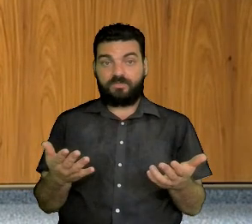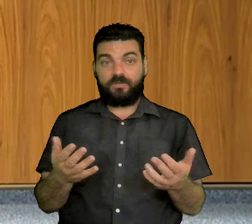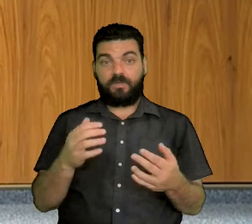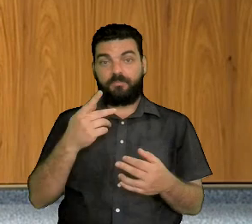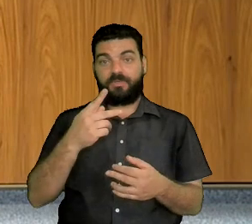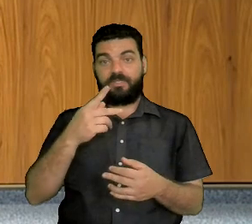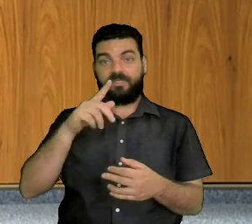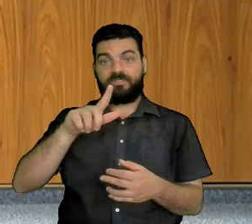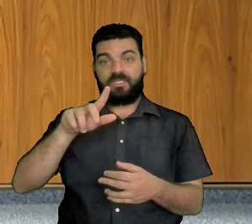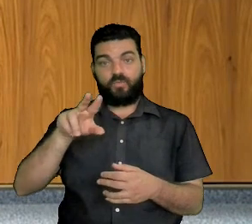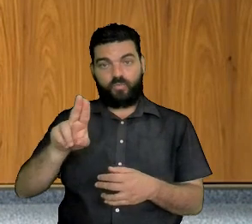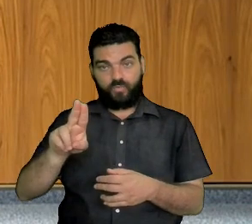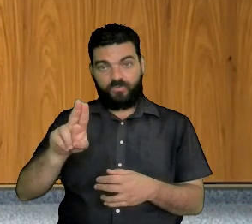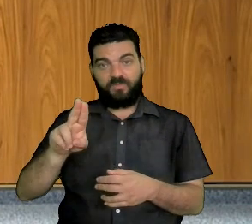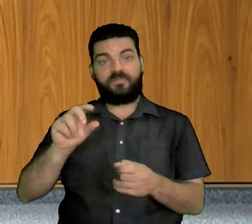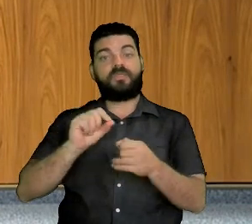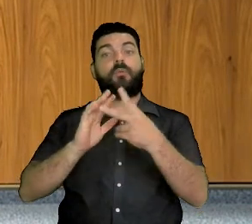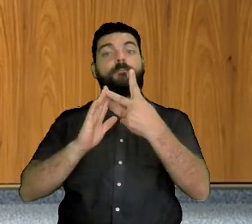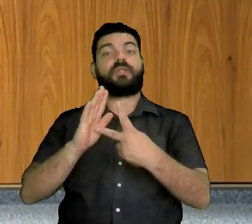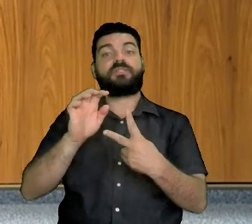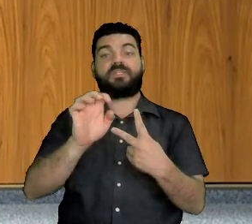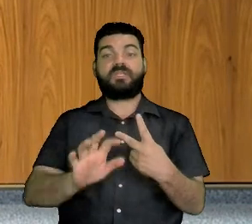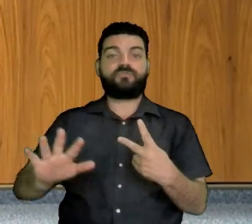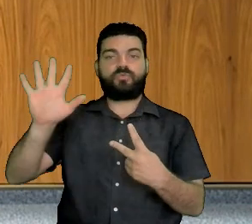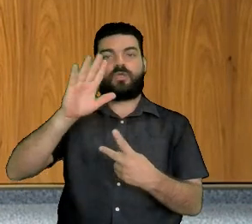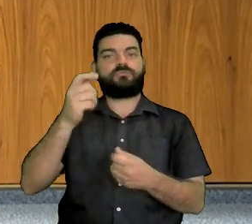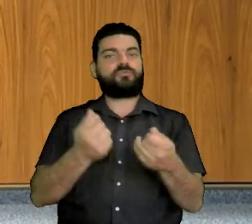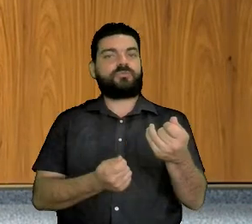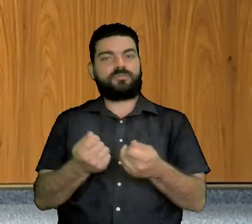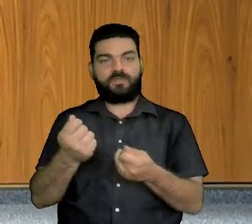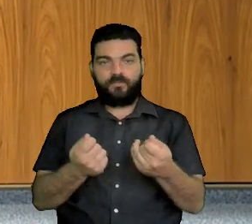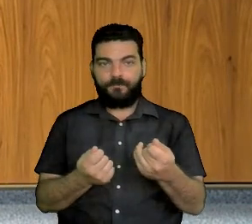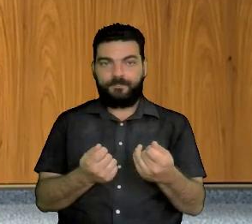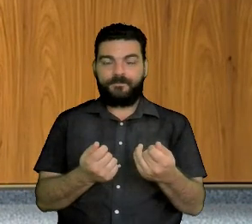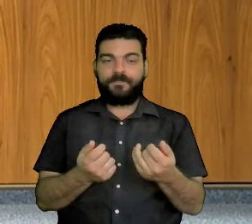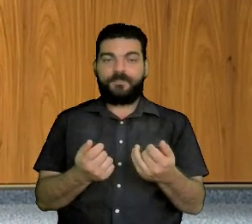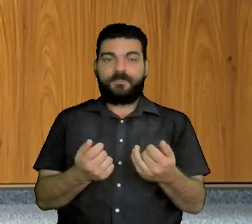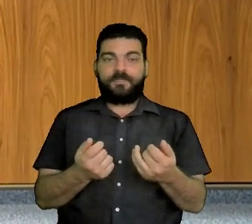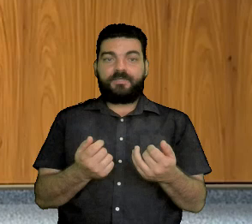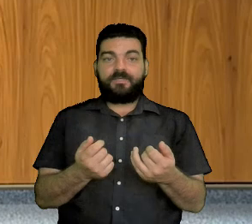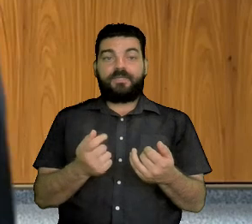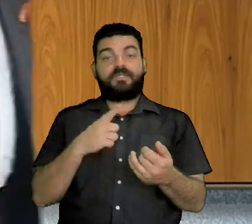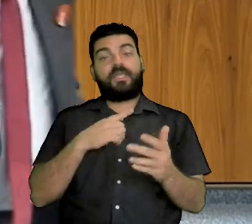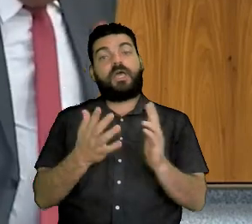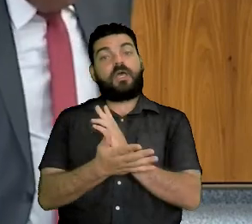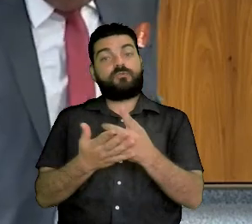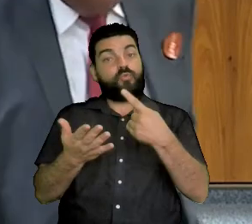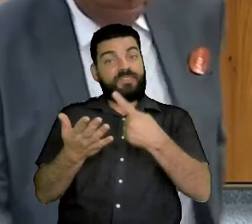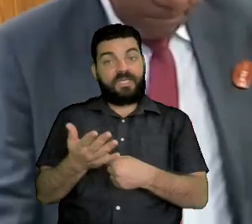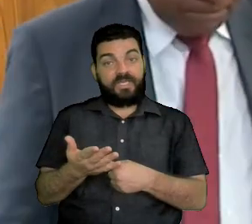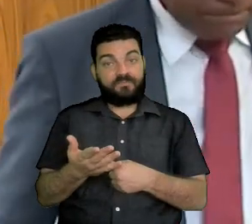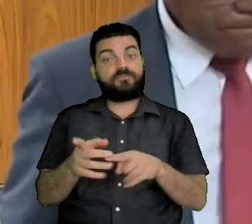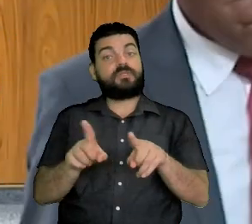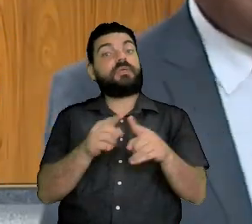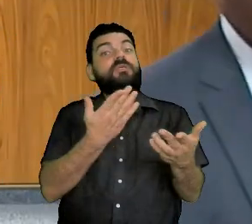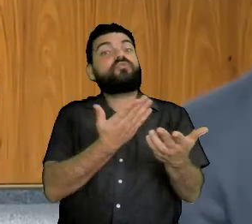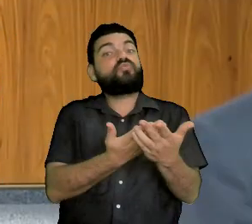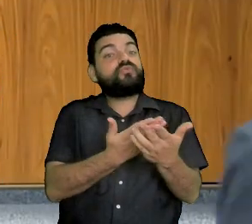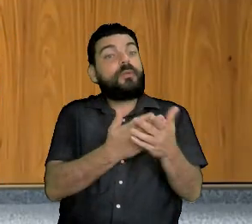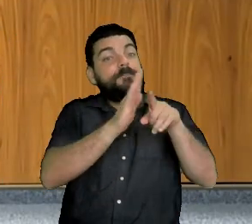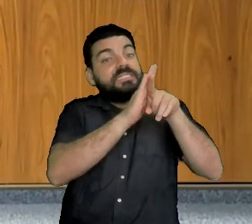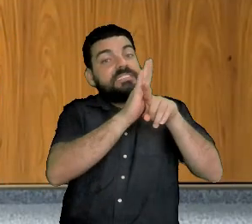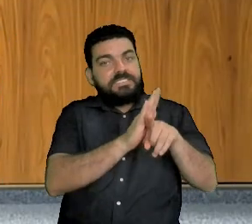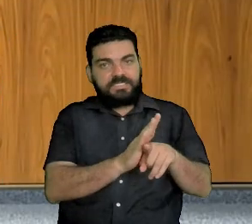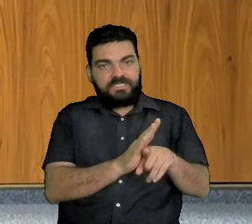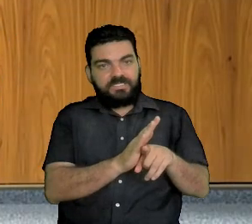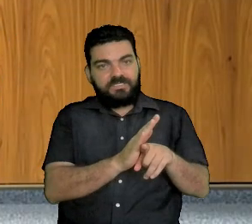PGU desenvolveu planos nacionais de negociação em que são feitos pacotes, estudos, e